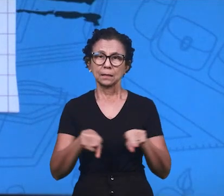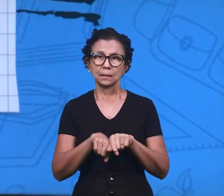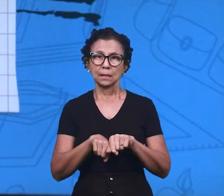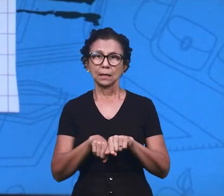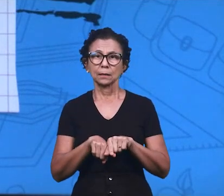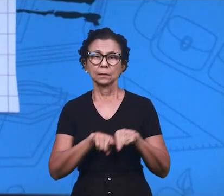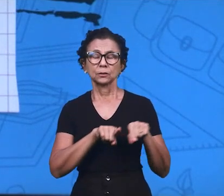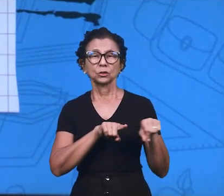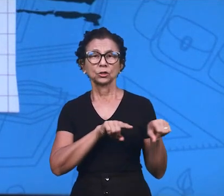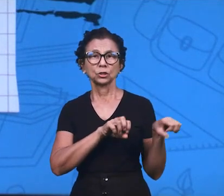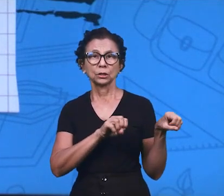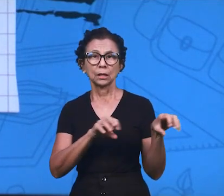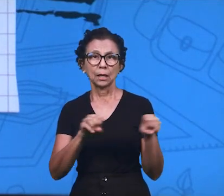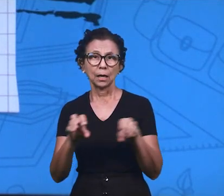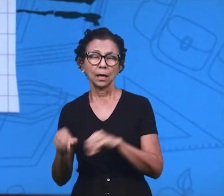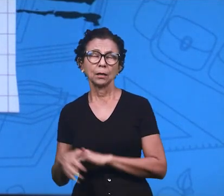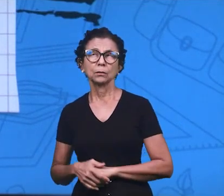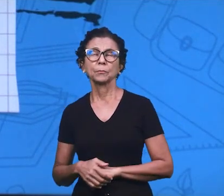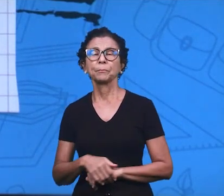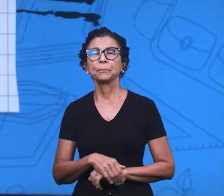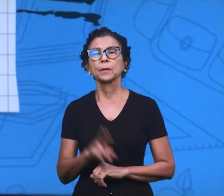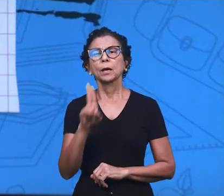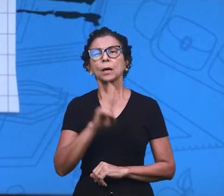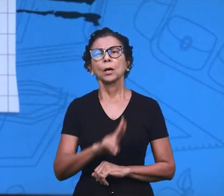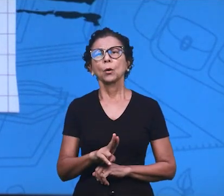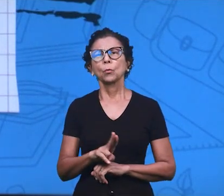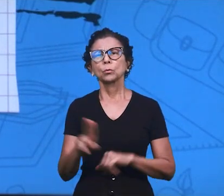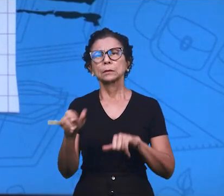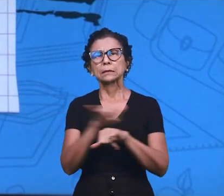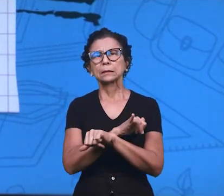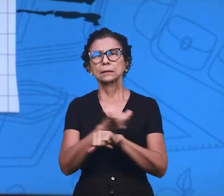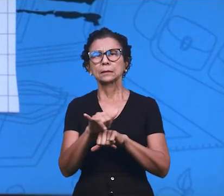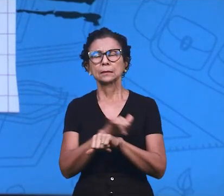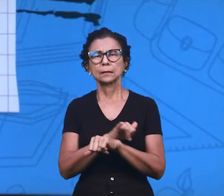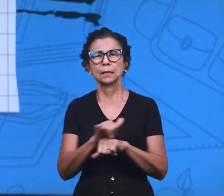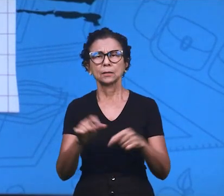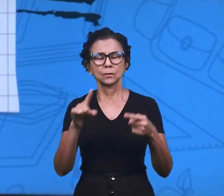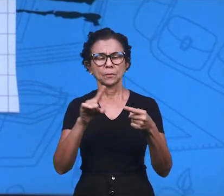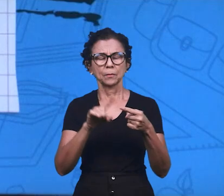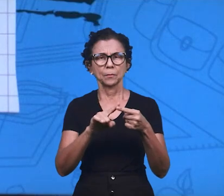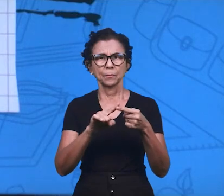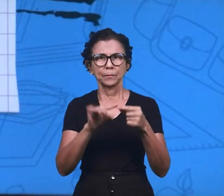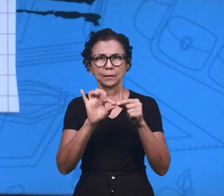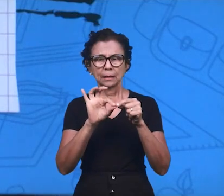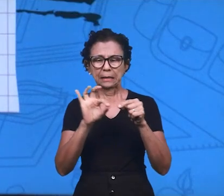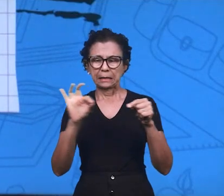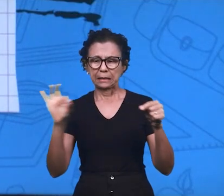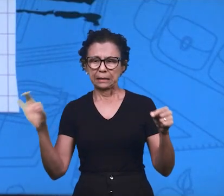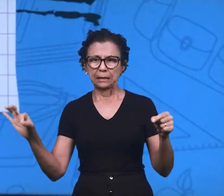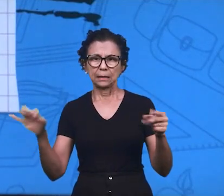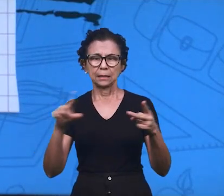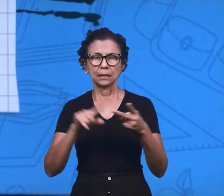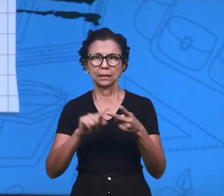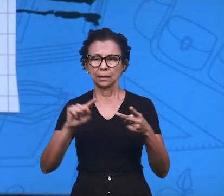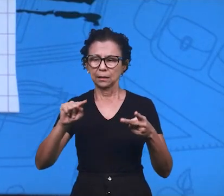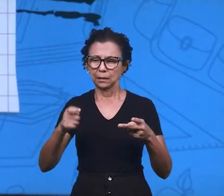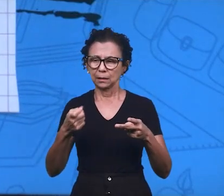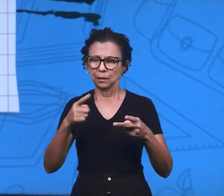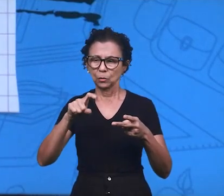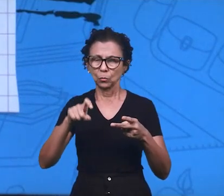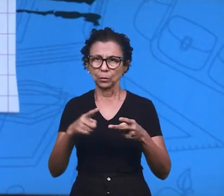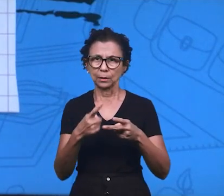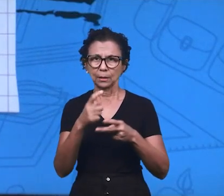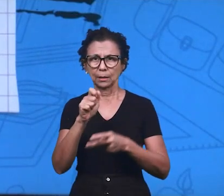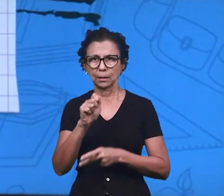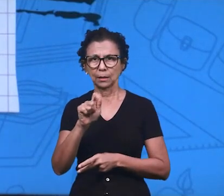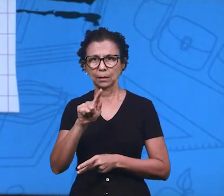noção de linha e agulha. É quando você faz a costura, tá? Você vai costurando as informações do seu texto. Por